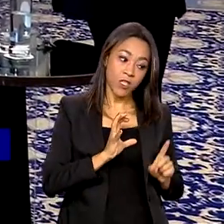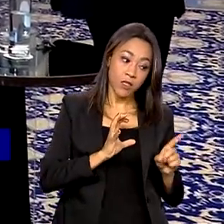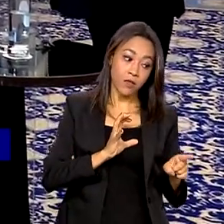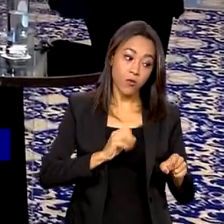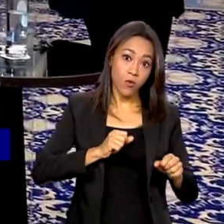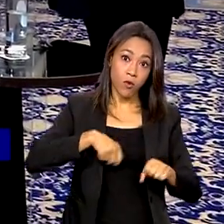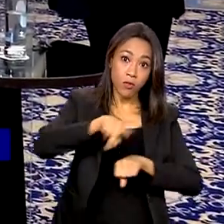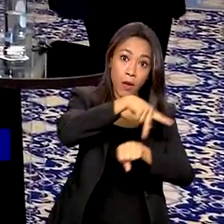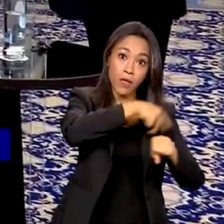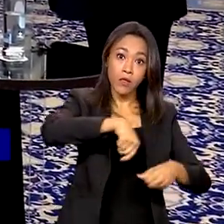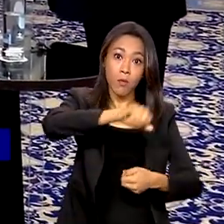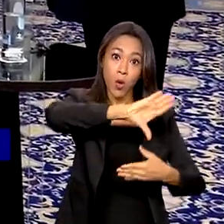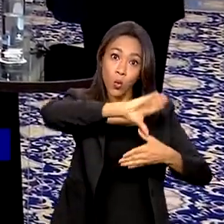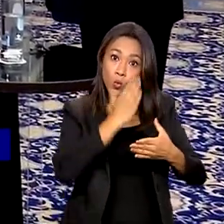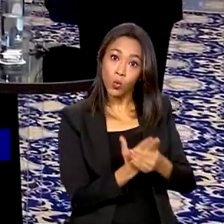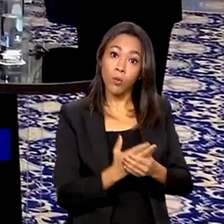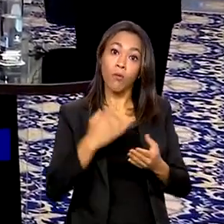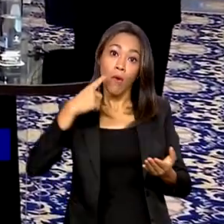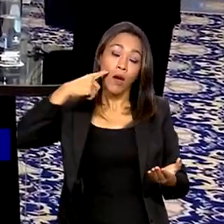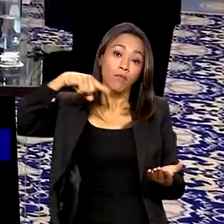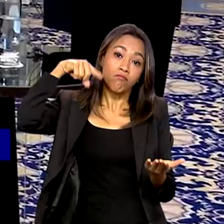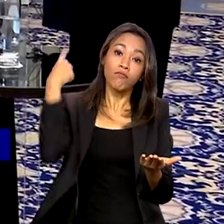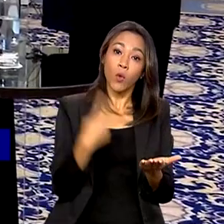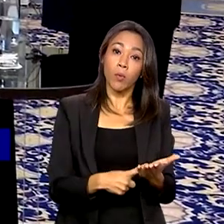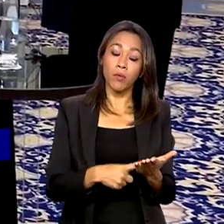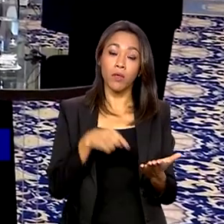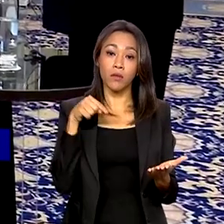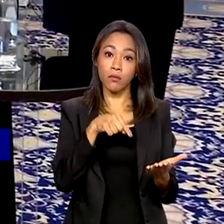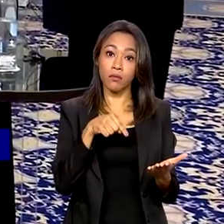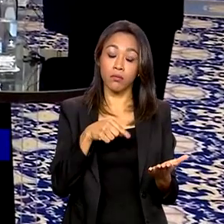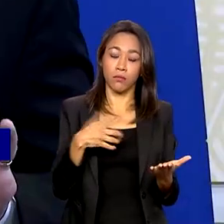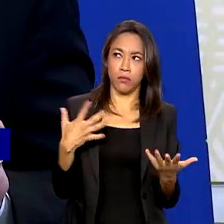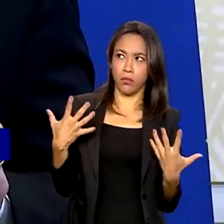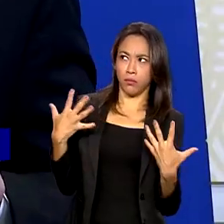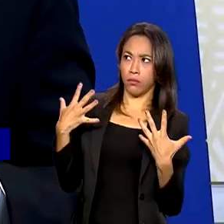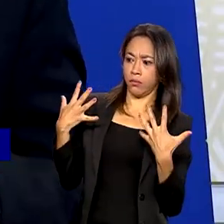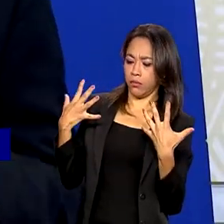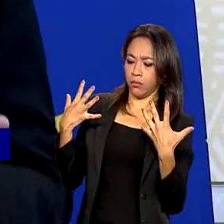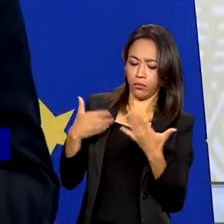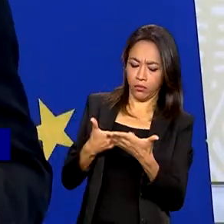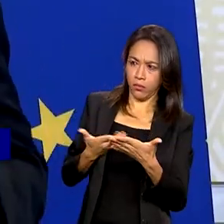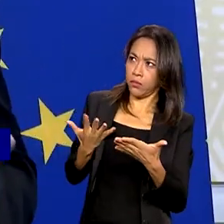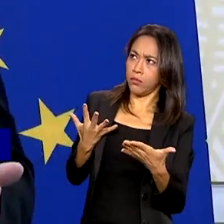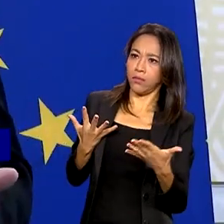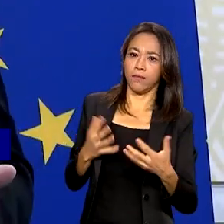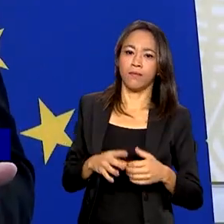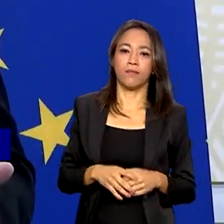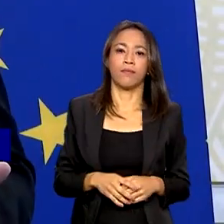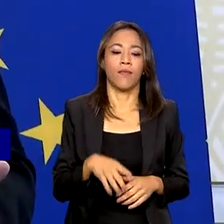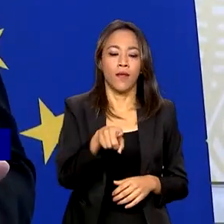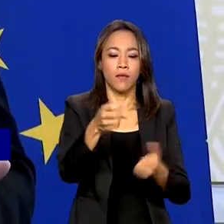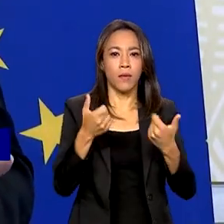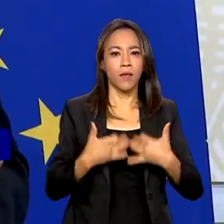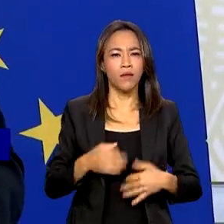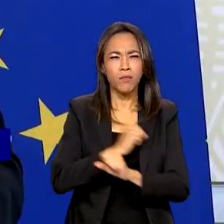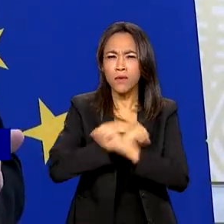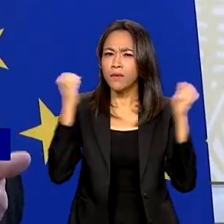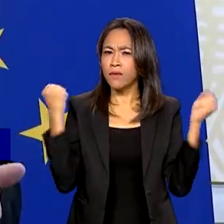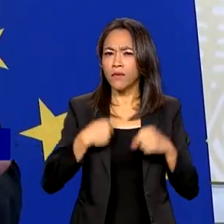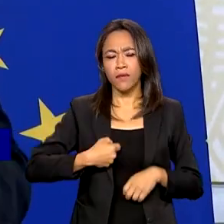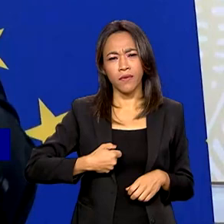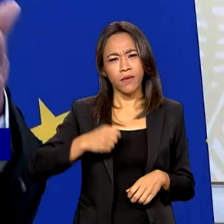Mercosul para garantir a concretização do acordo de livre comércio. É impossível você imaginar que